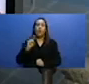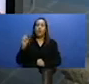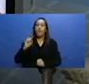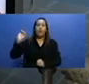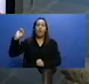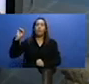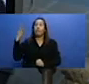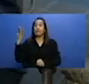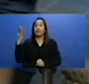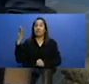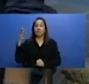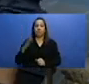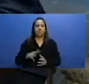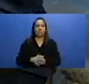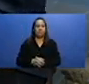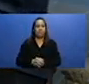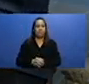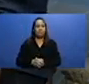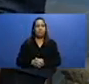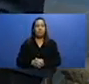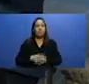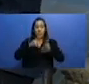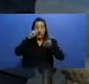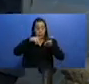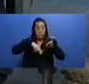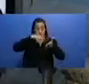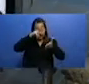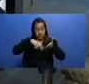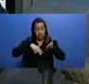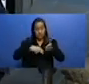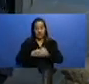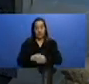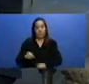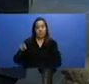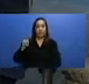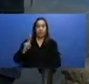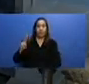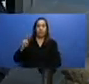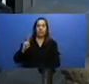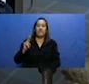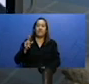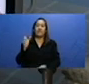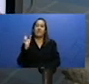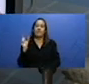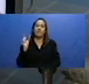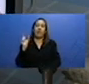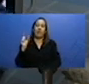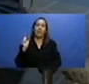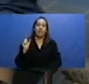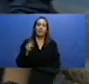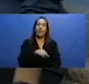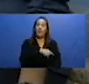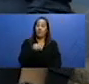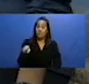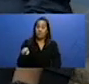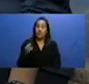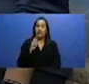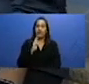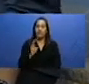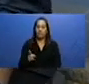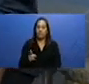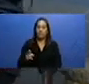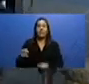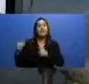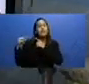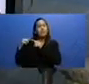Vamos analisar algumas situações com a utilização dessas palavras. Você deverá responder se